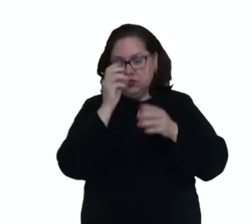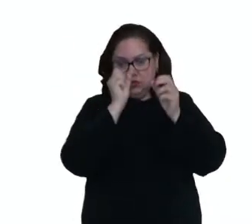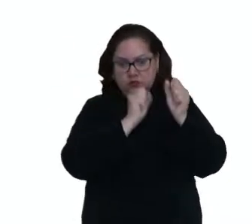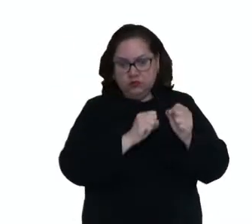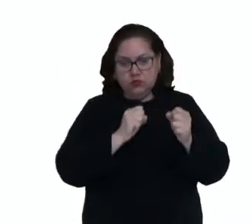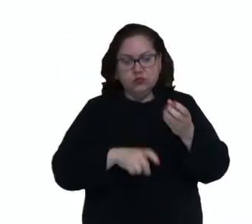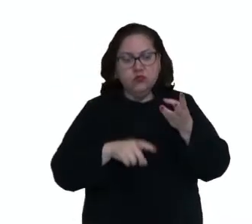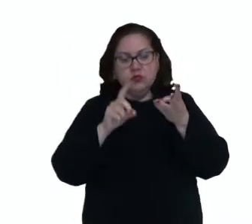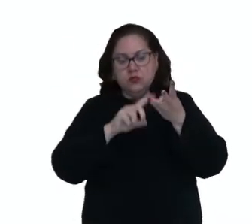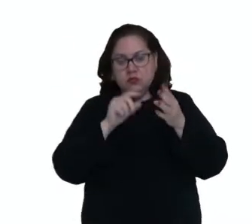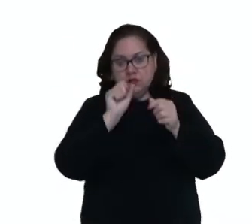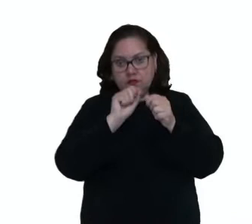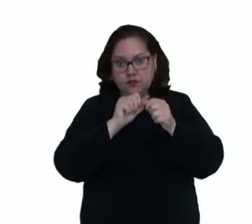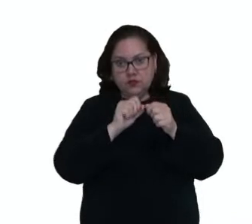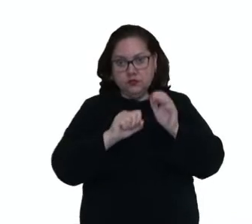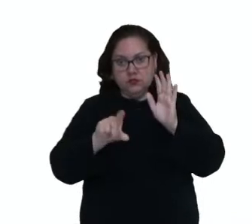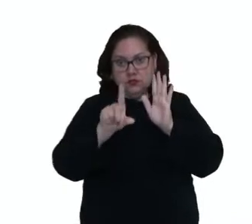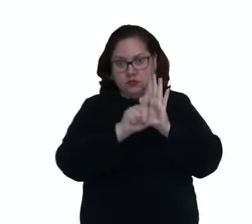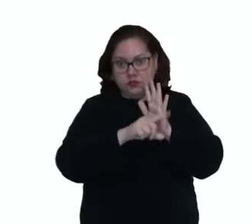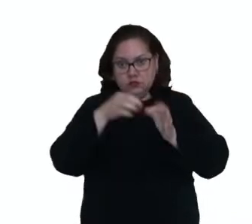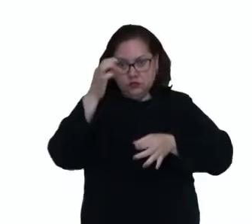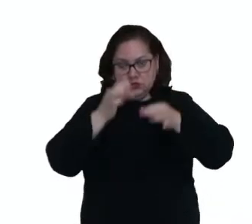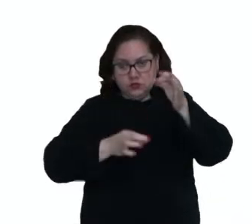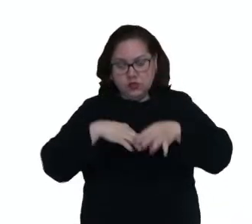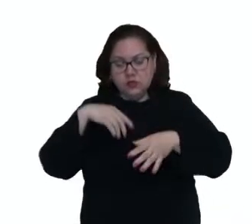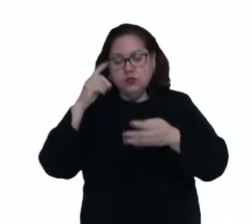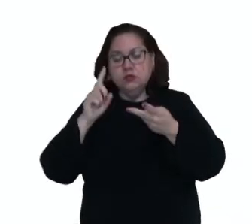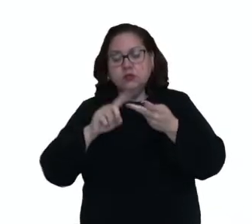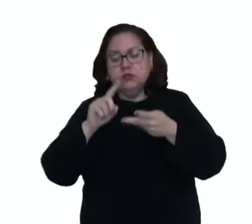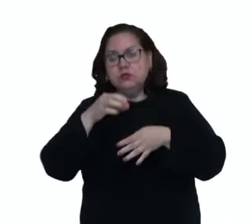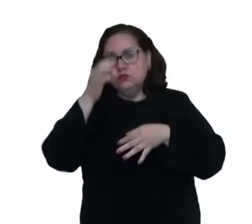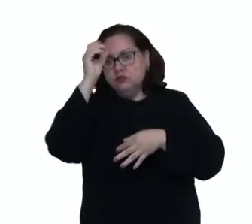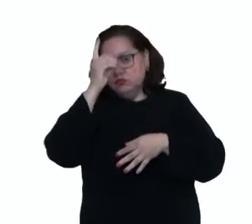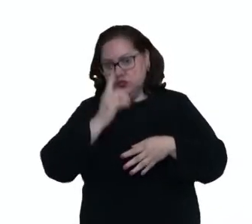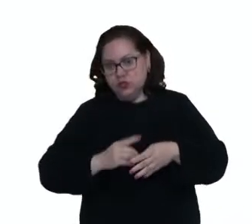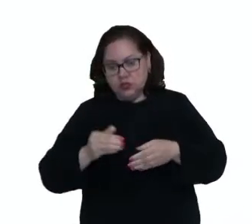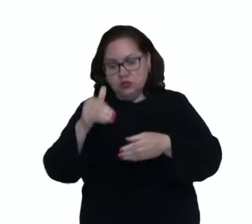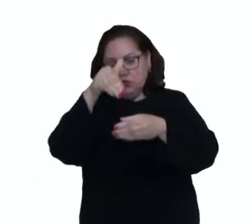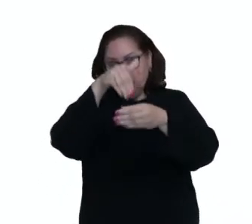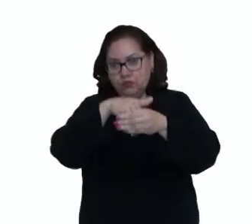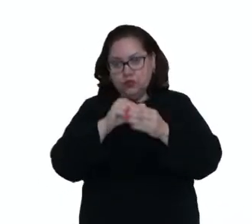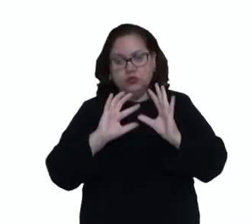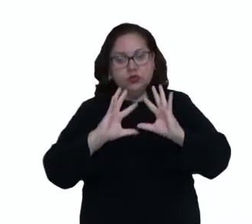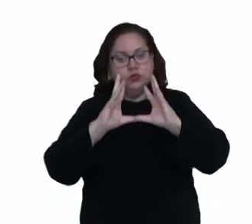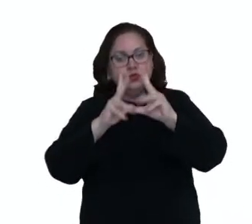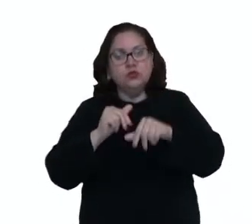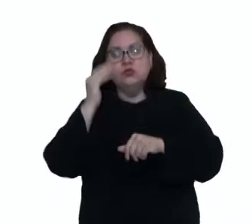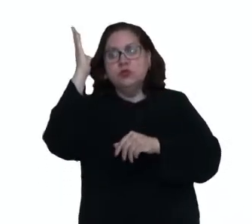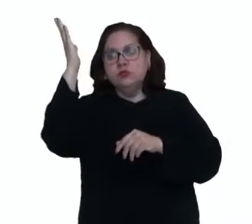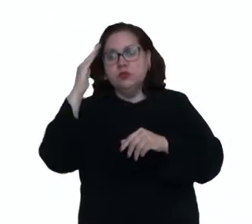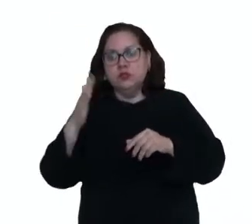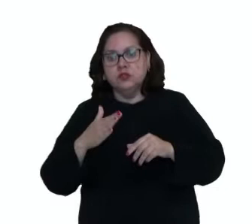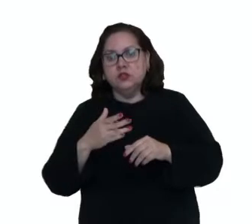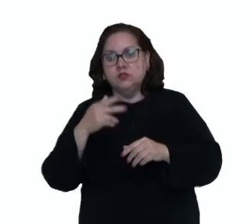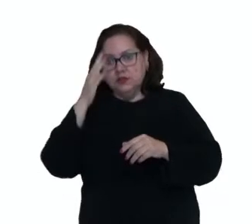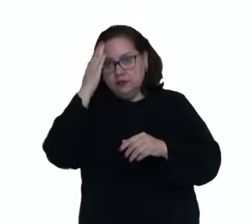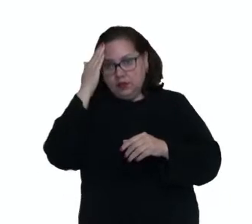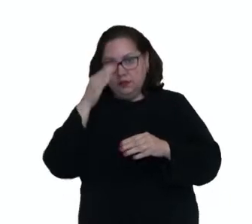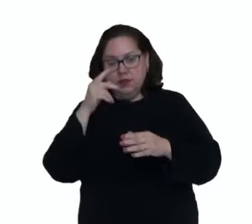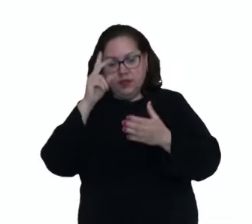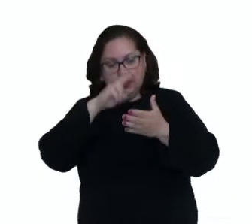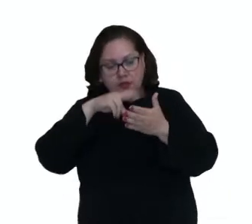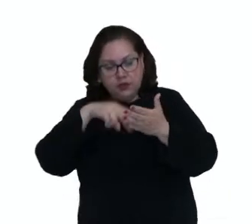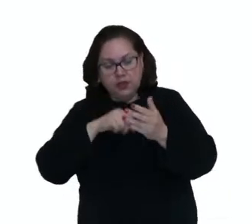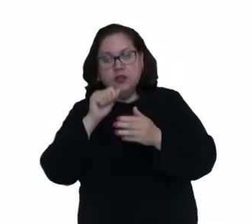são o executivo, o legislativo e o judiciário, o direito ao voto e a todos os brasileiros alfabetizados